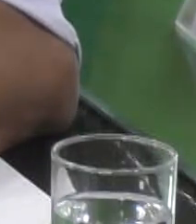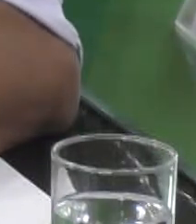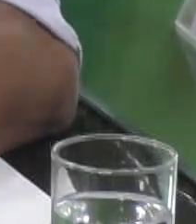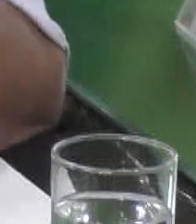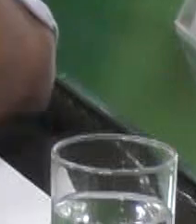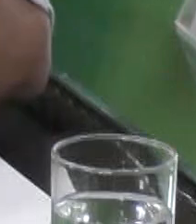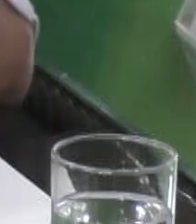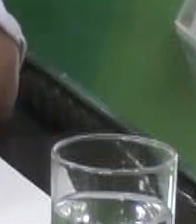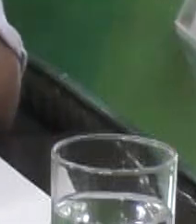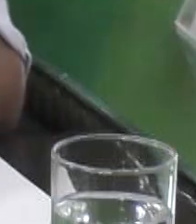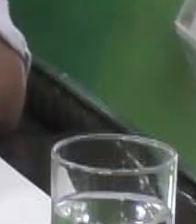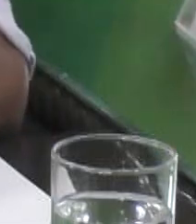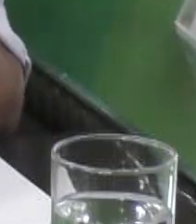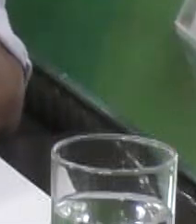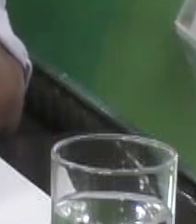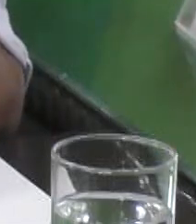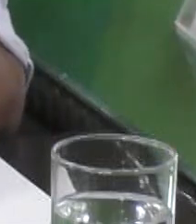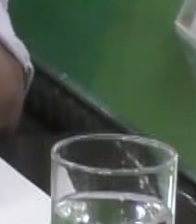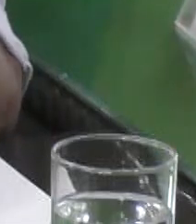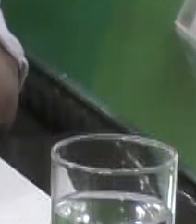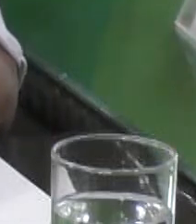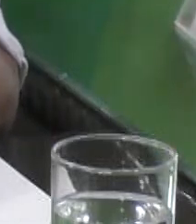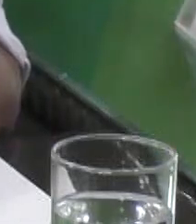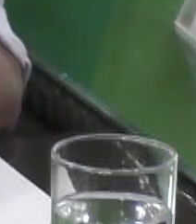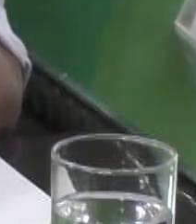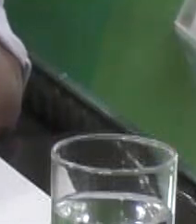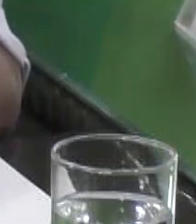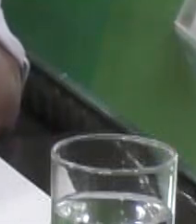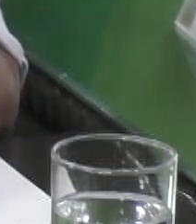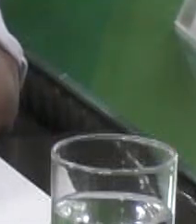Em primeiro lugar, para dizer que é estarrecedor